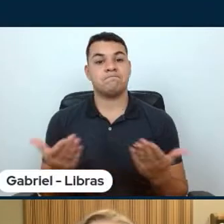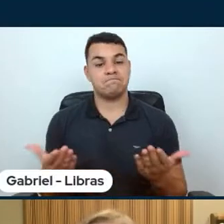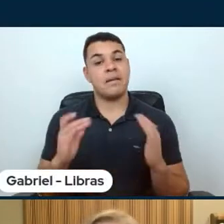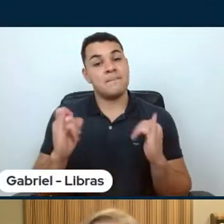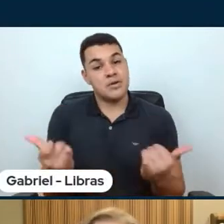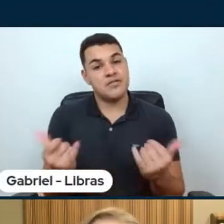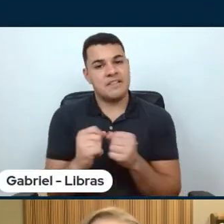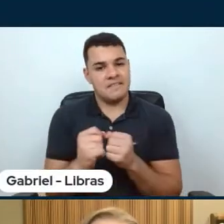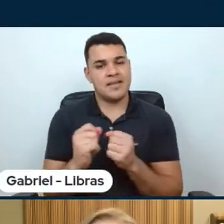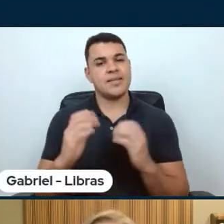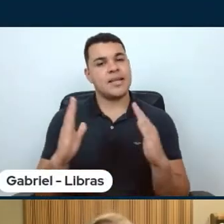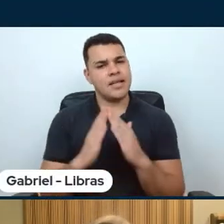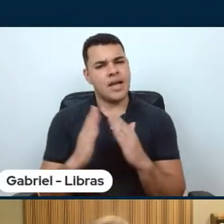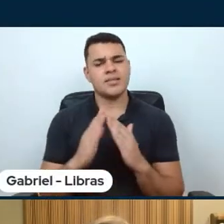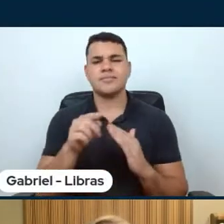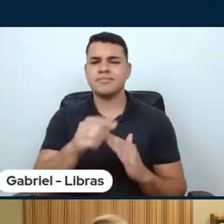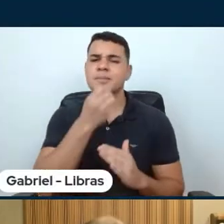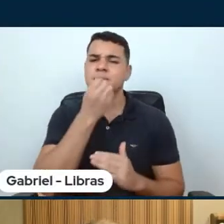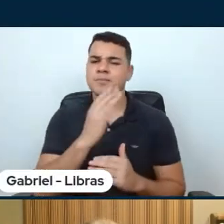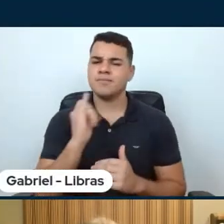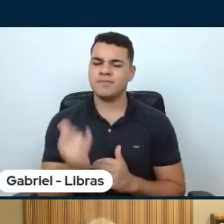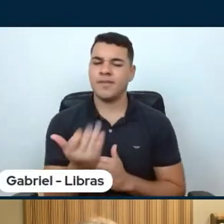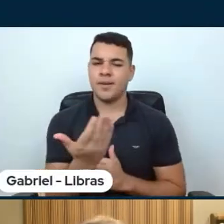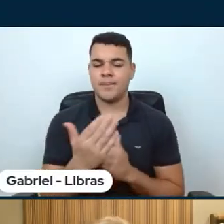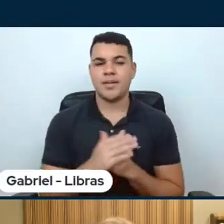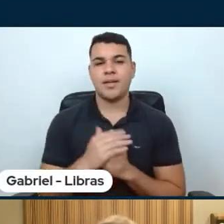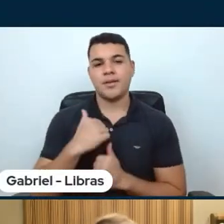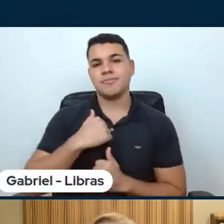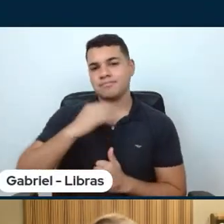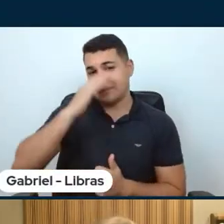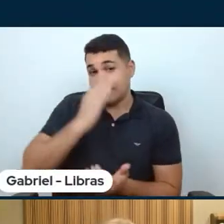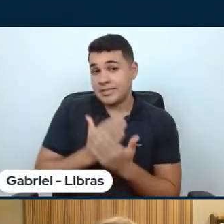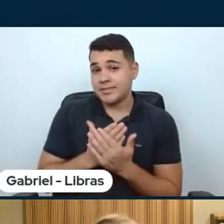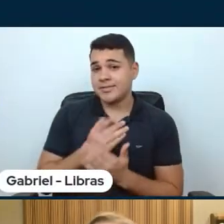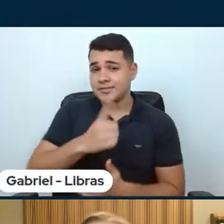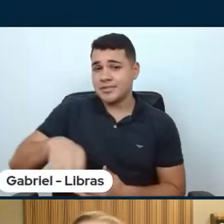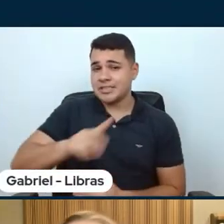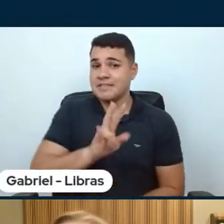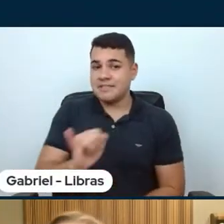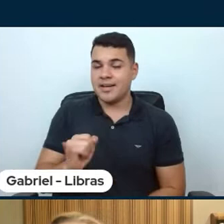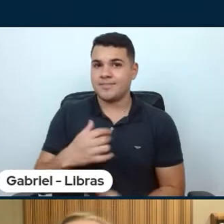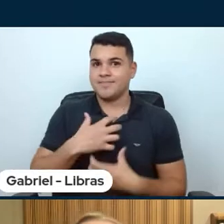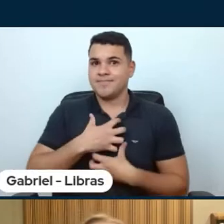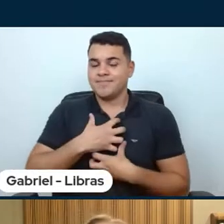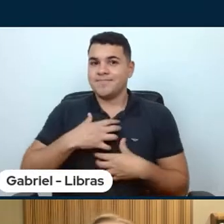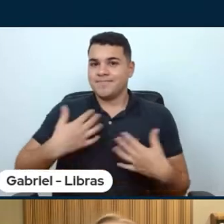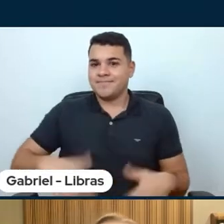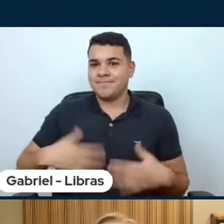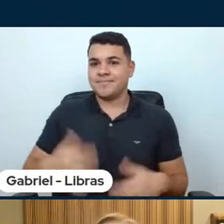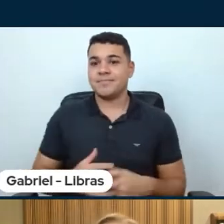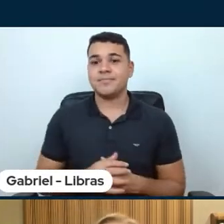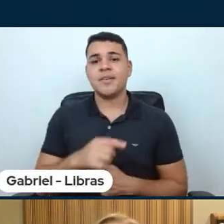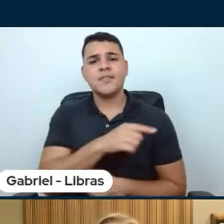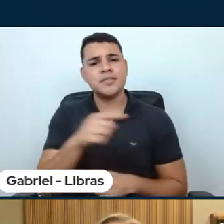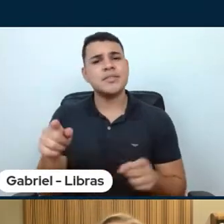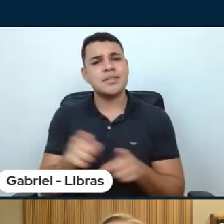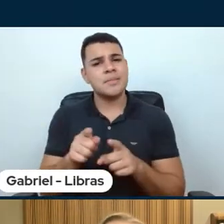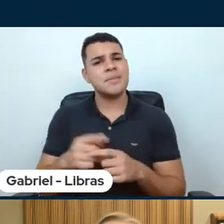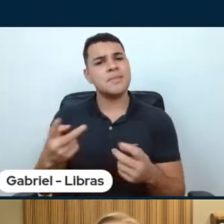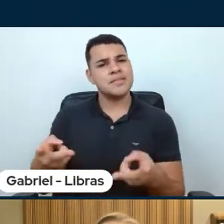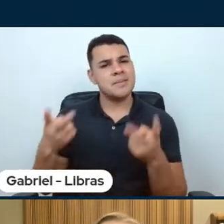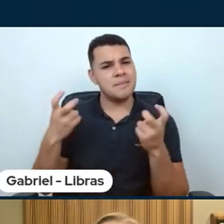bom façam em casa que vale a pena mas pode você pode ser profunda experiência tá vocês perceberam também